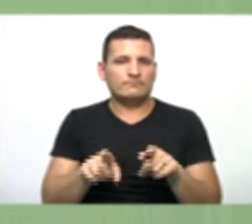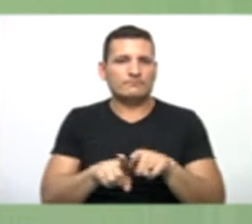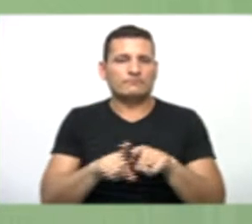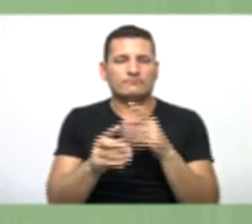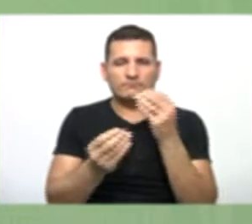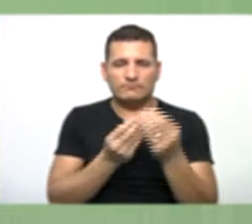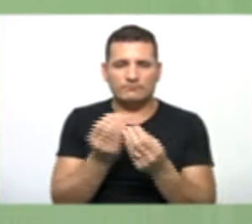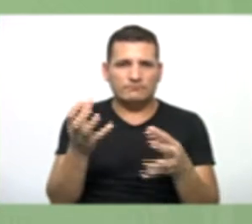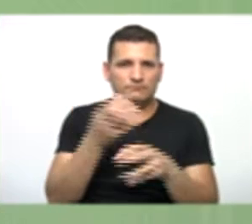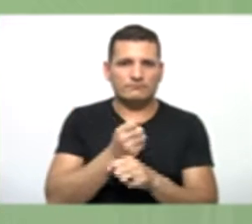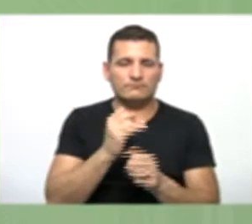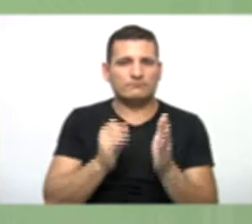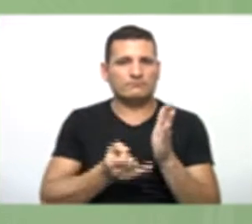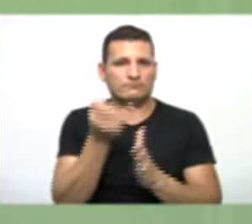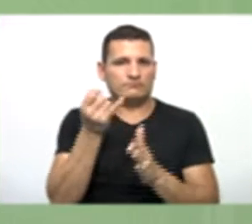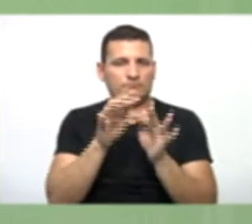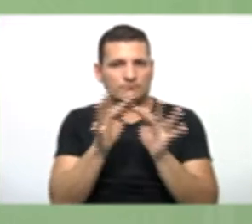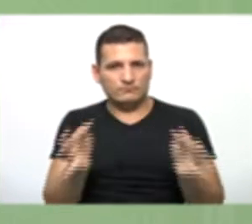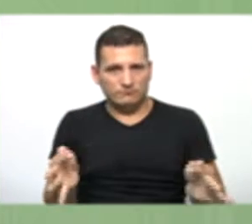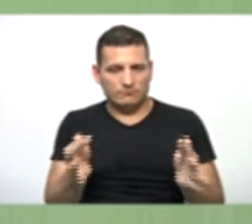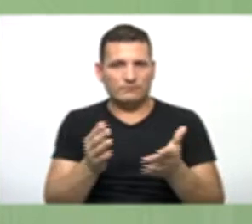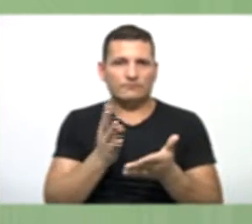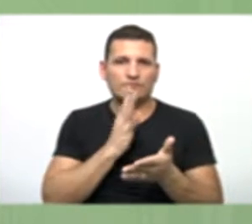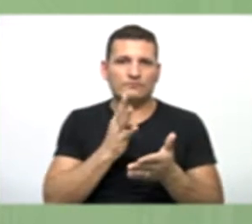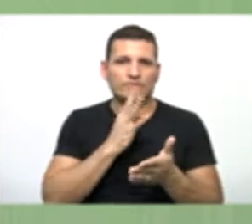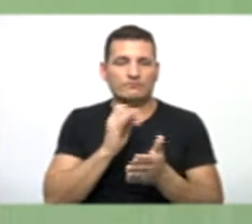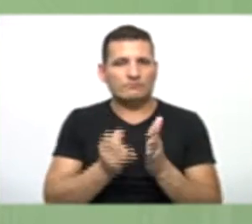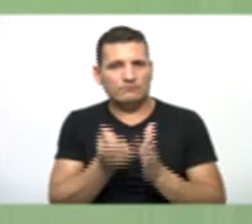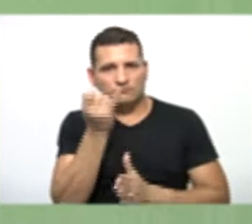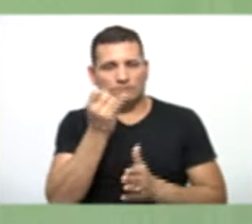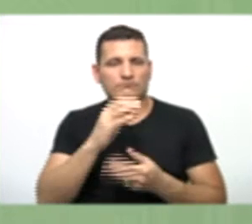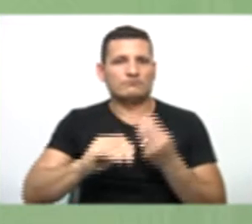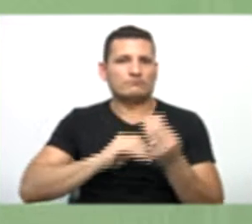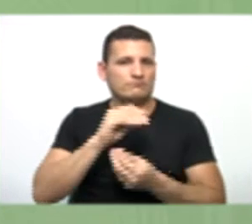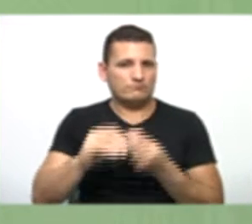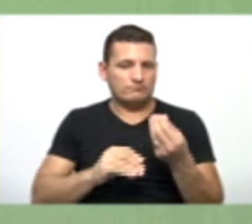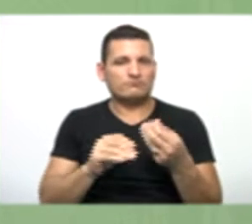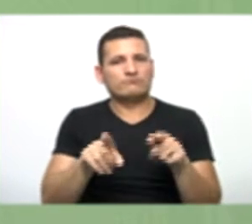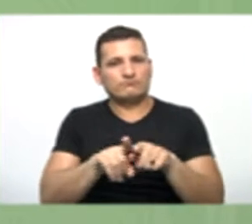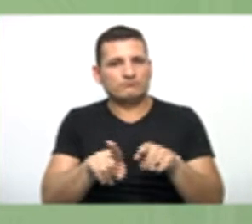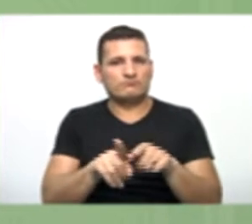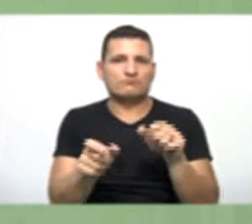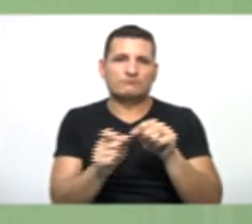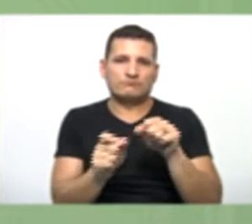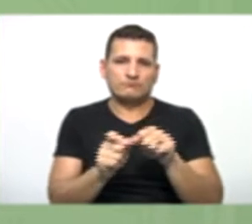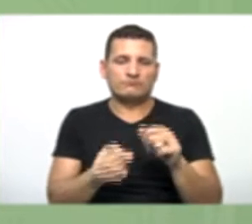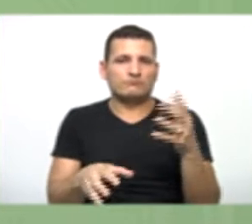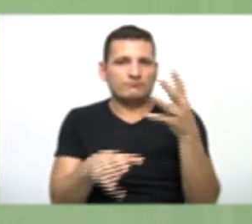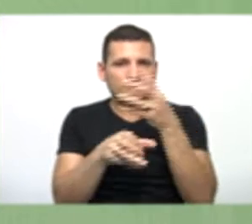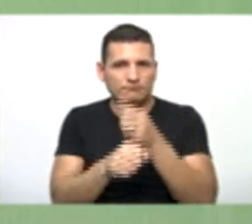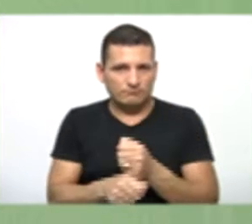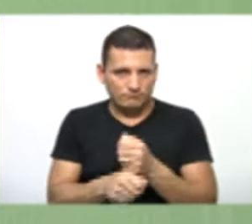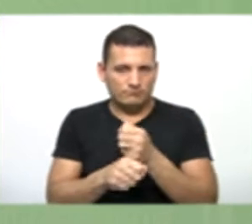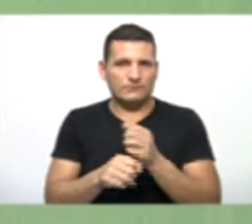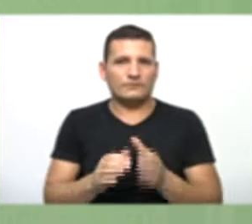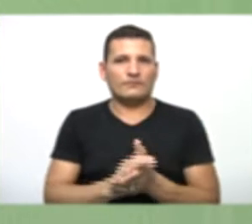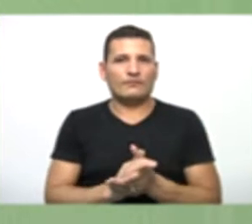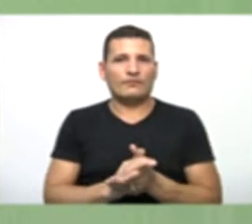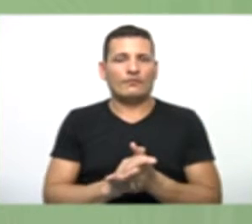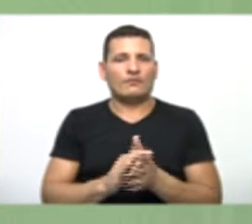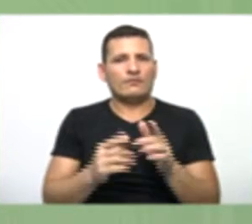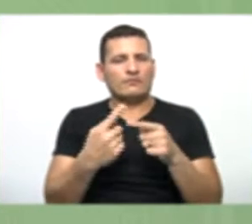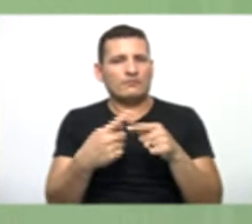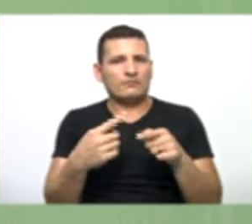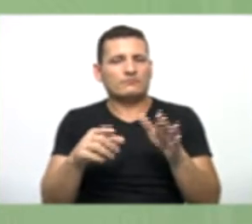calcular os juros simples, reconhecer a aplicação de juros compostos e também fazer o cálculo disso, realizar cálculos envolvendo o conceito